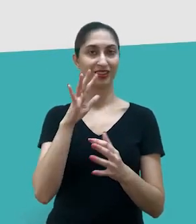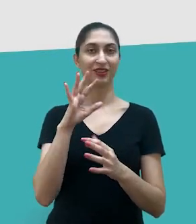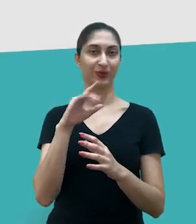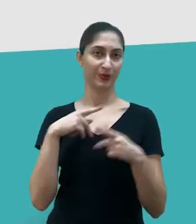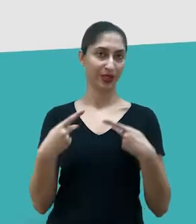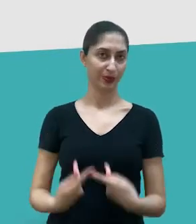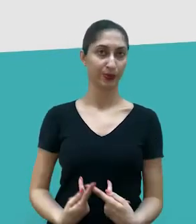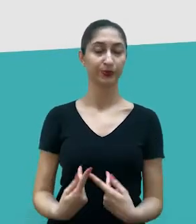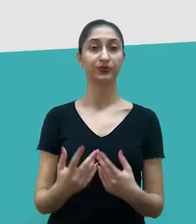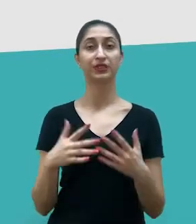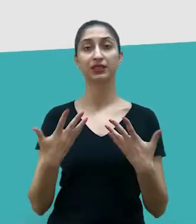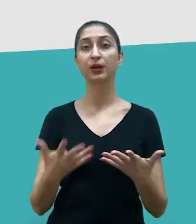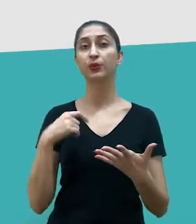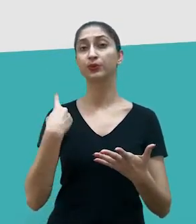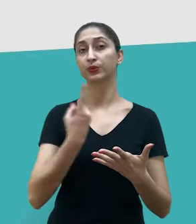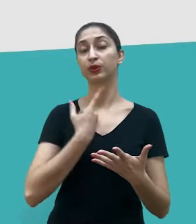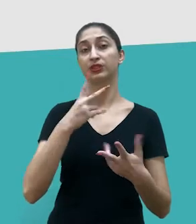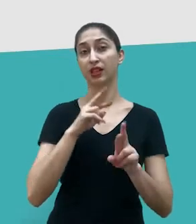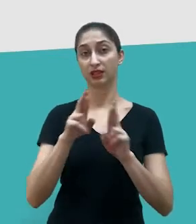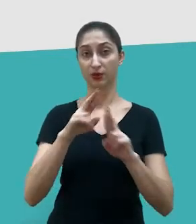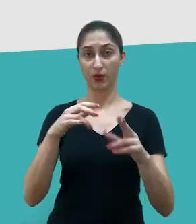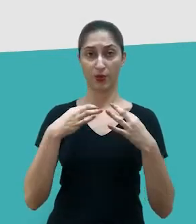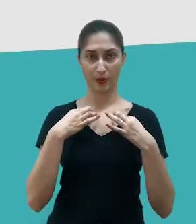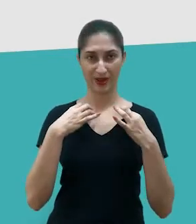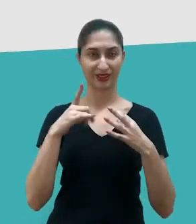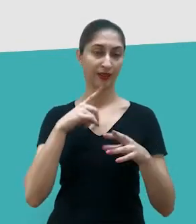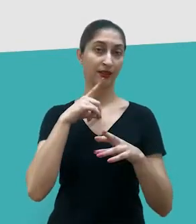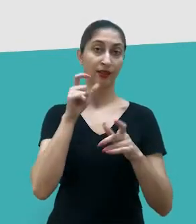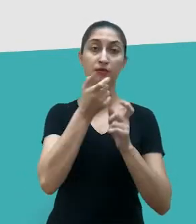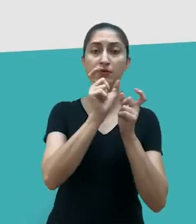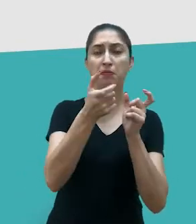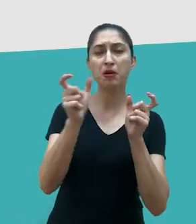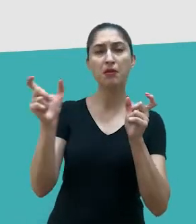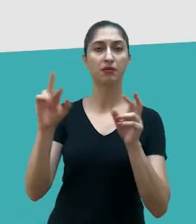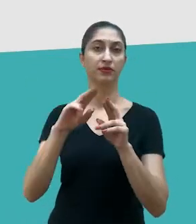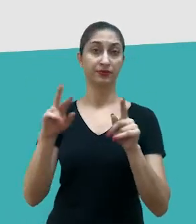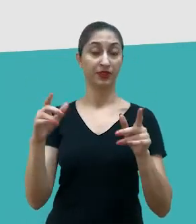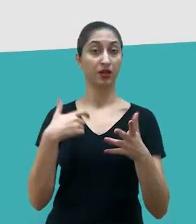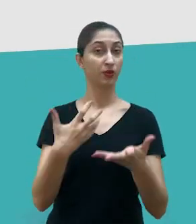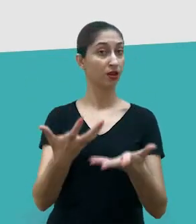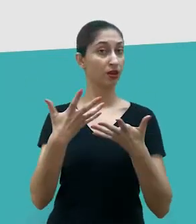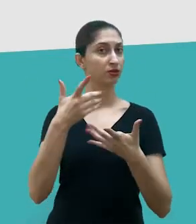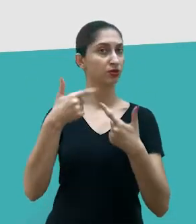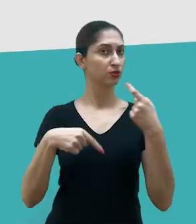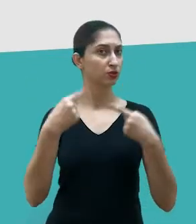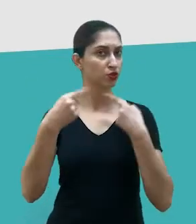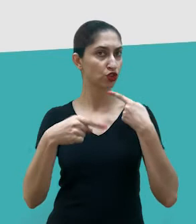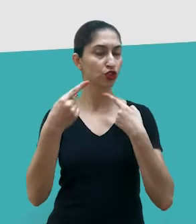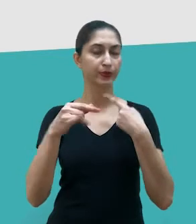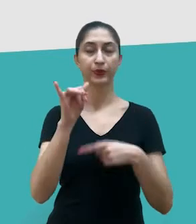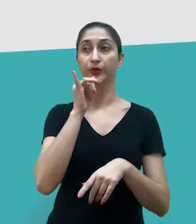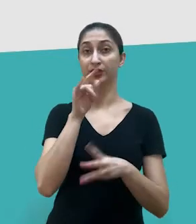já relacionando com roupa, tem vários termos que eu gostaria de discutir com vocês.